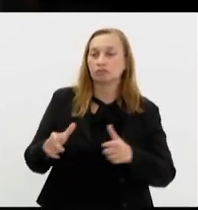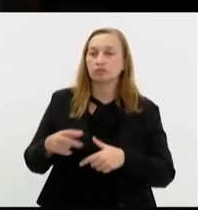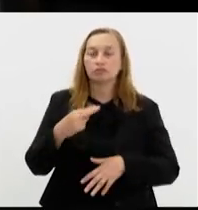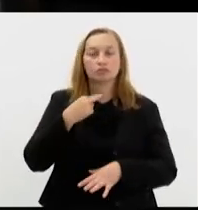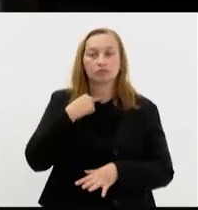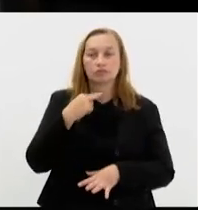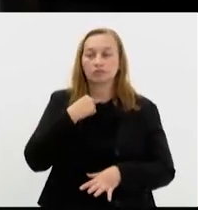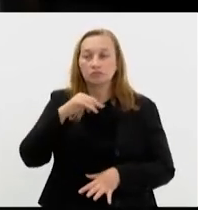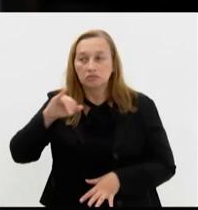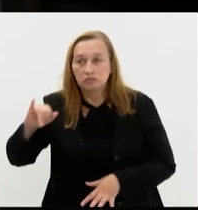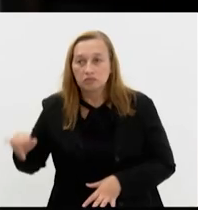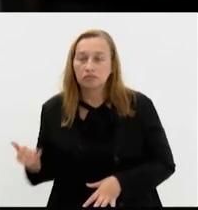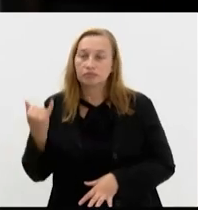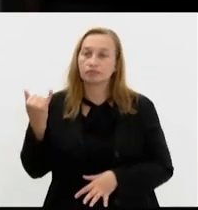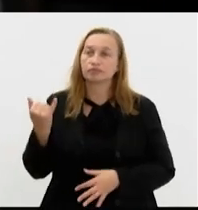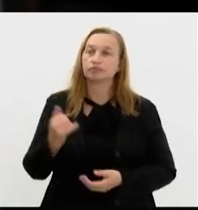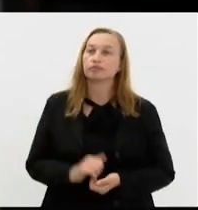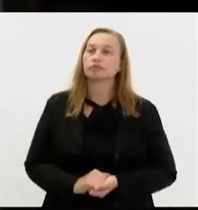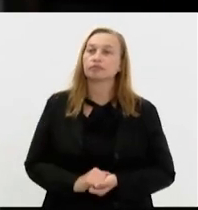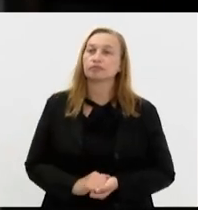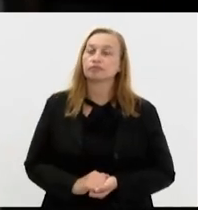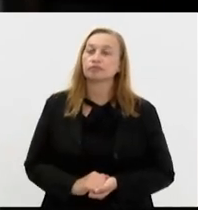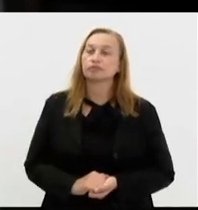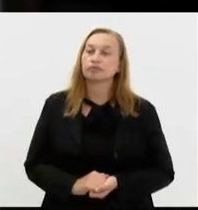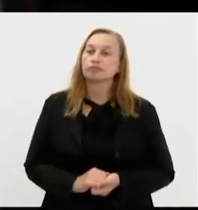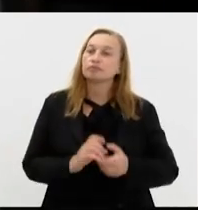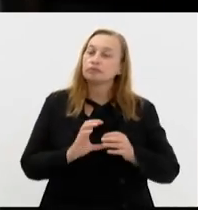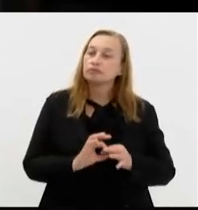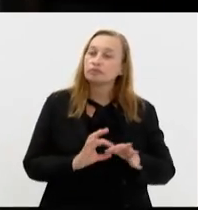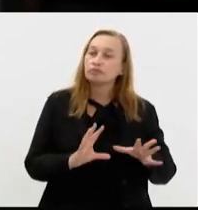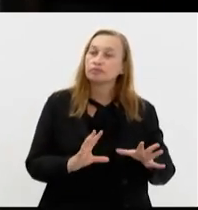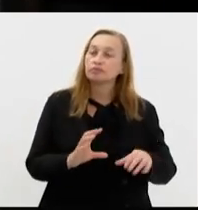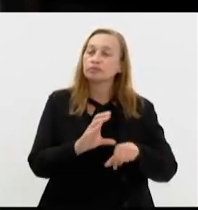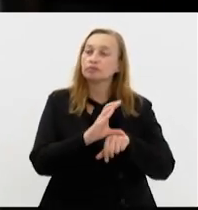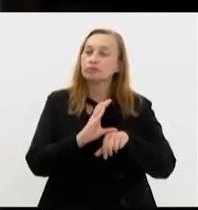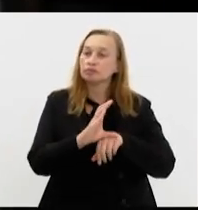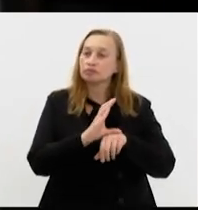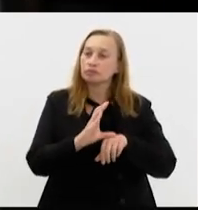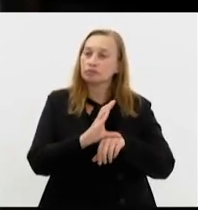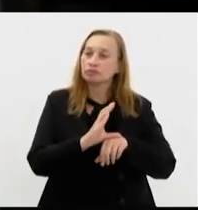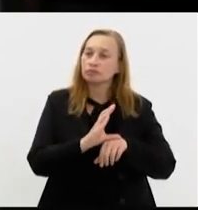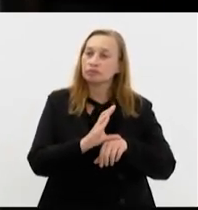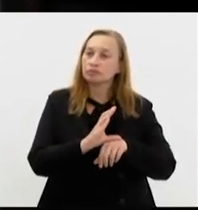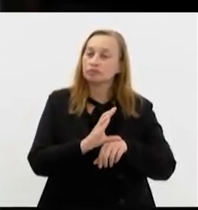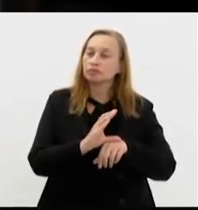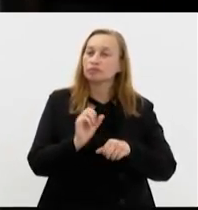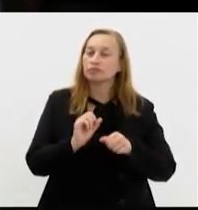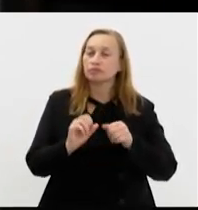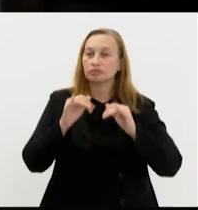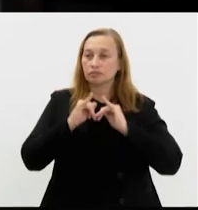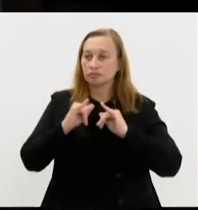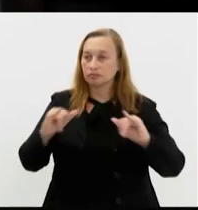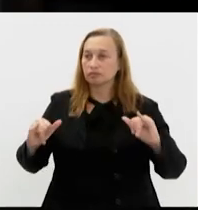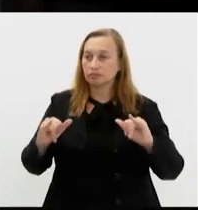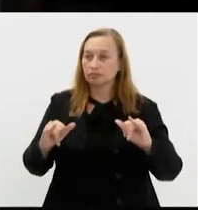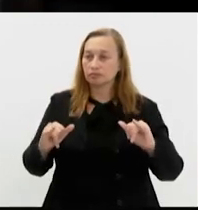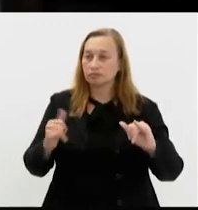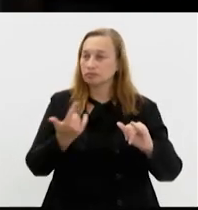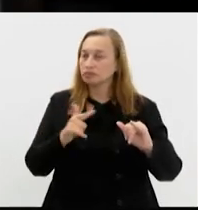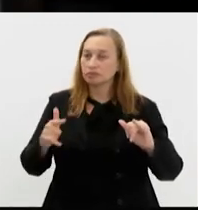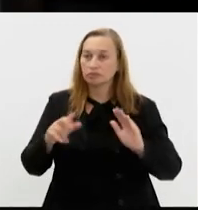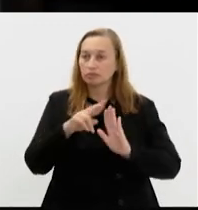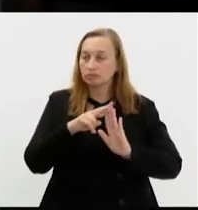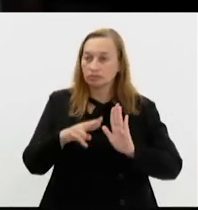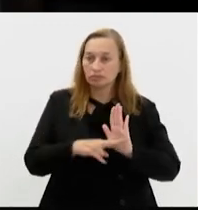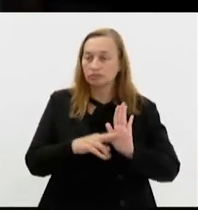se aproveitar da permissão constitucional para fazer a publicidade sem restrições não